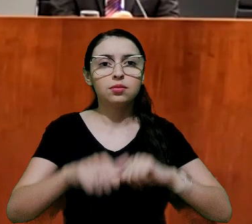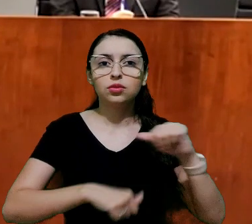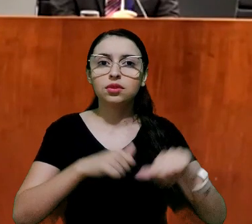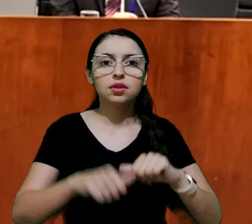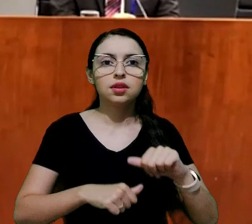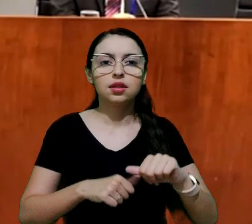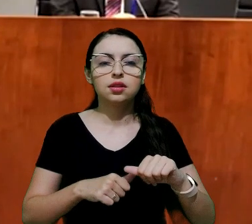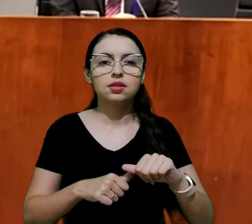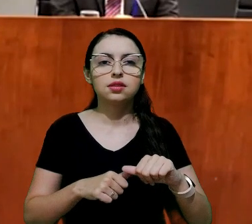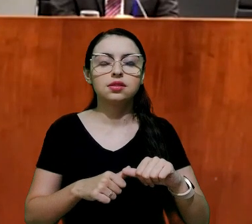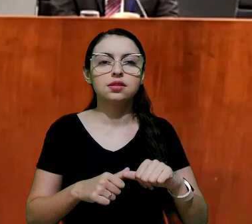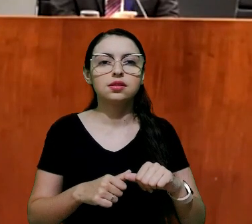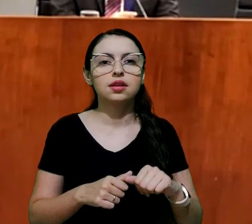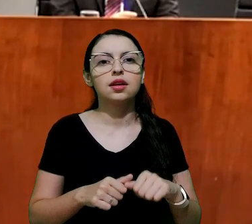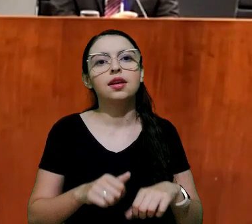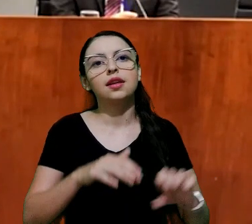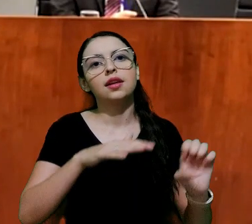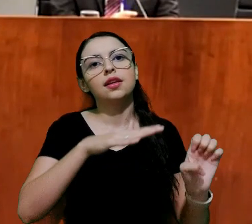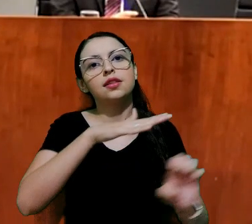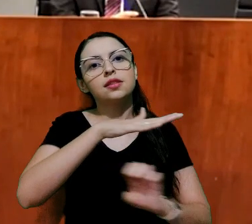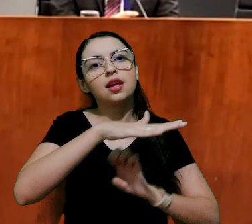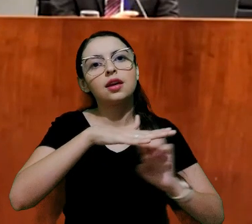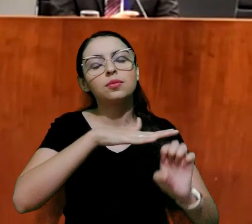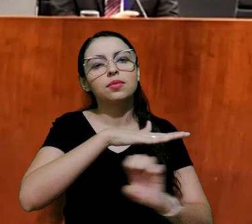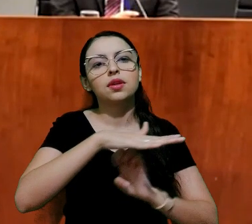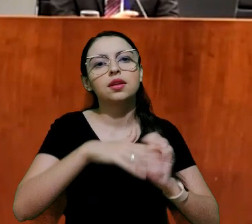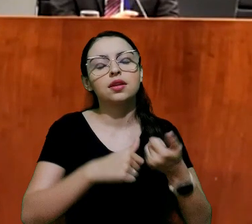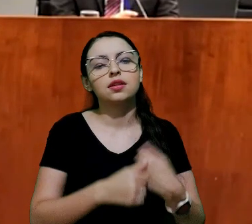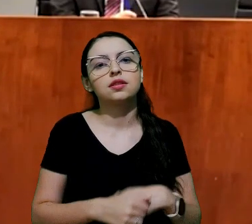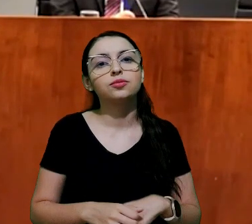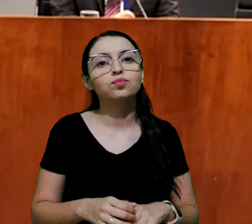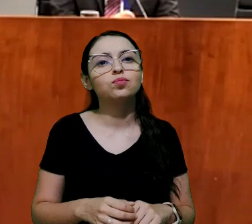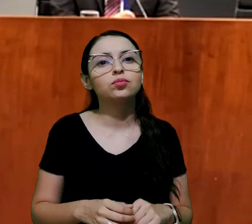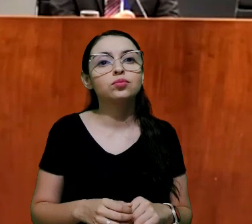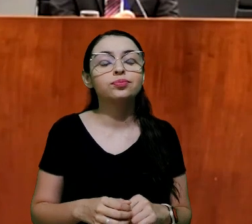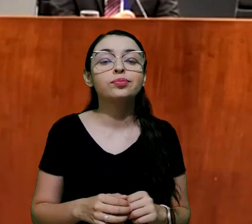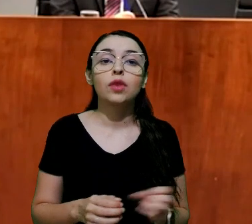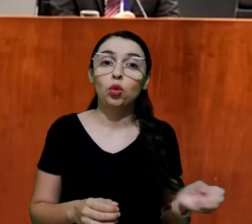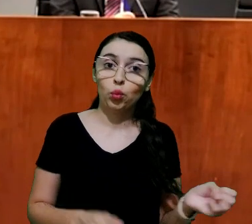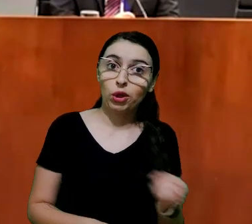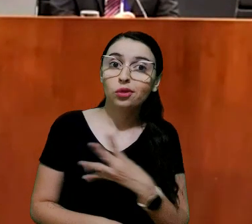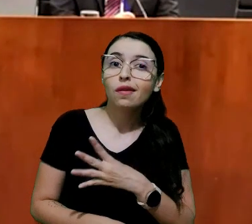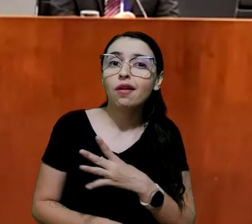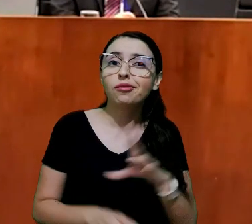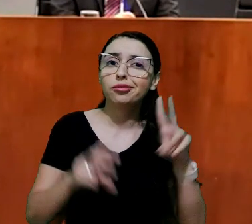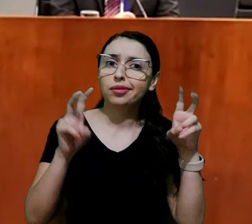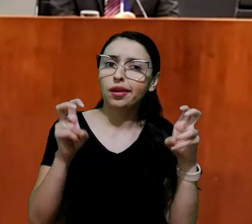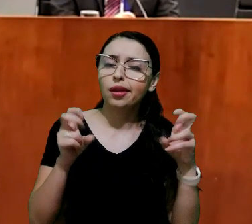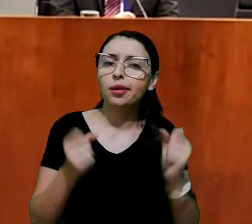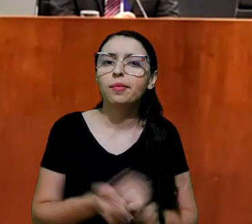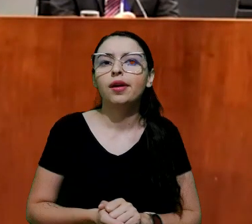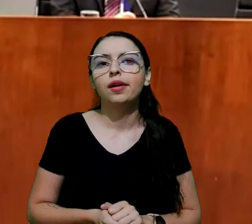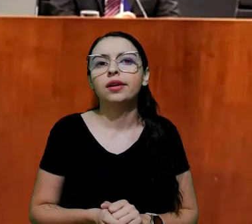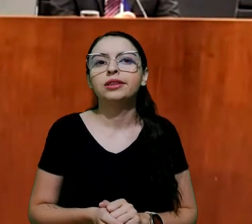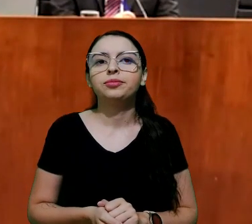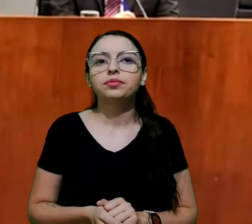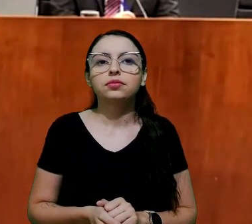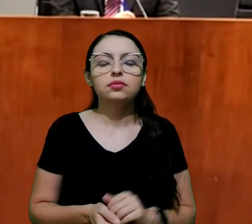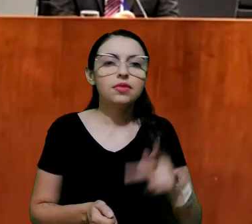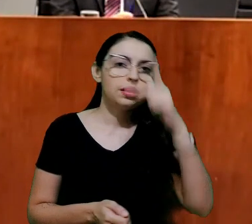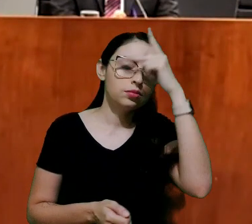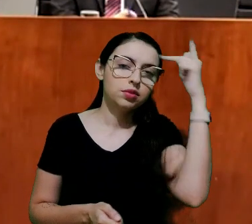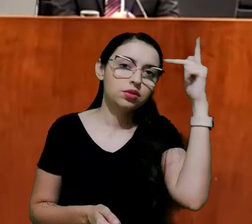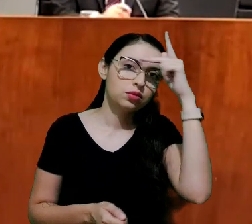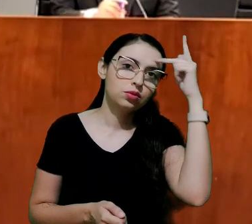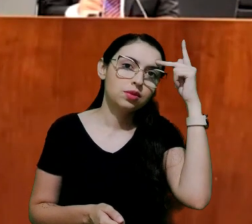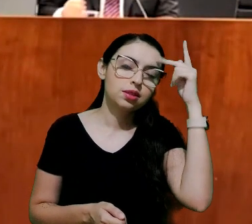empresa com um detalhe novo, muito comum entre as pessoas que têm mais